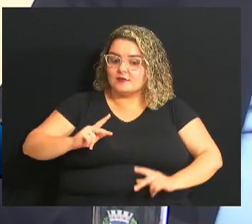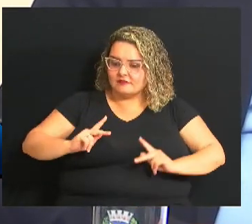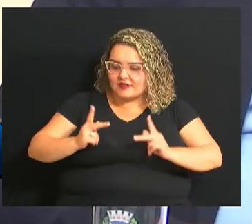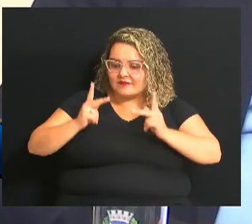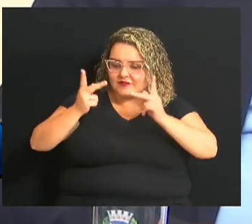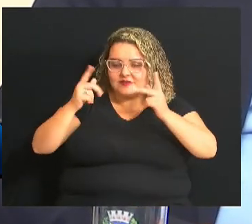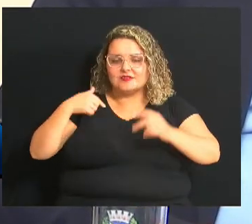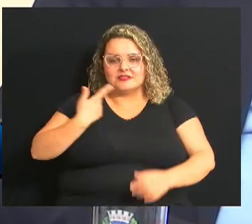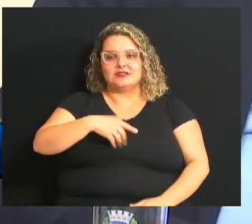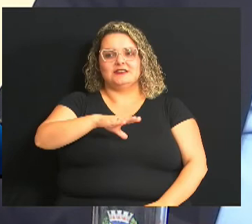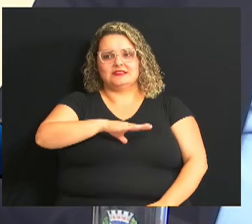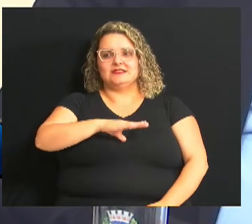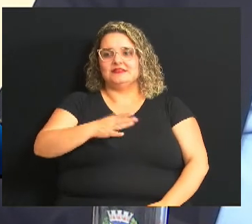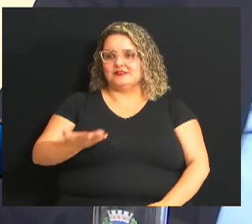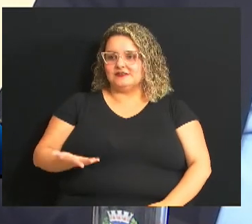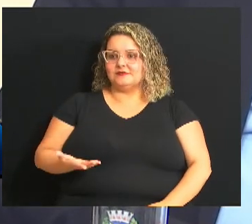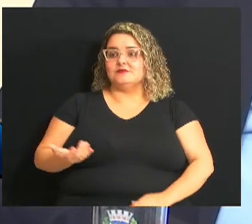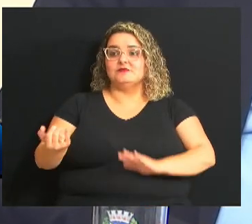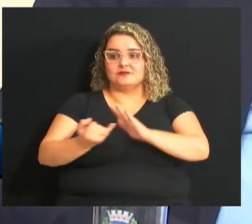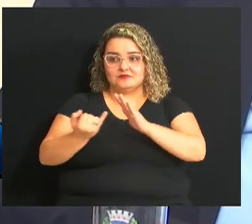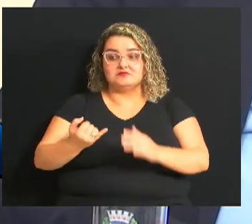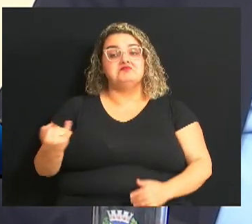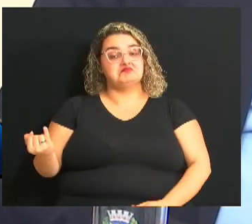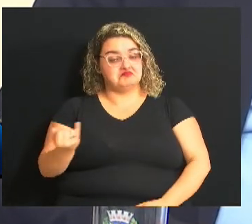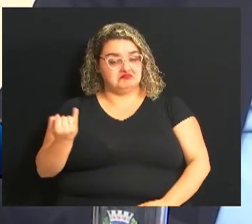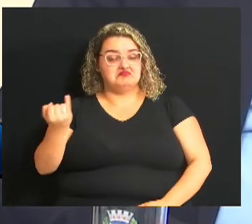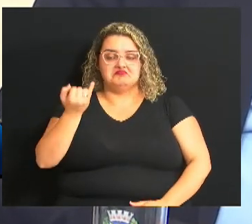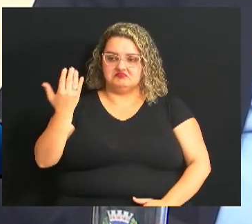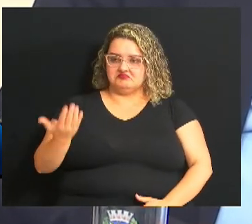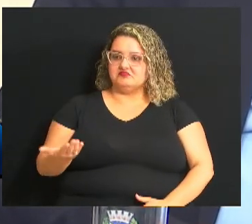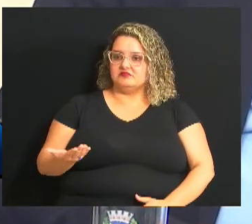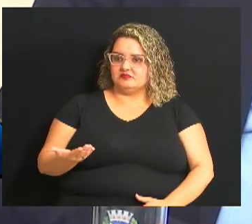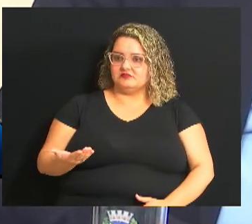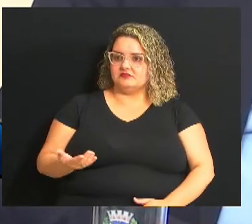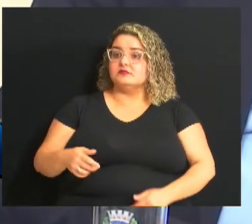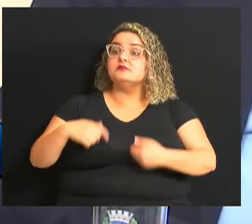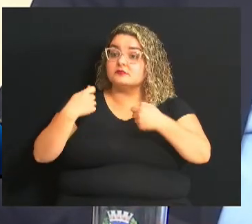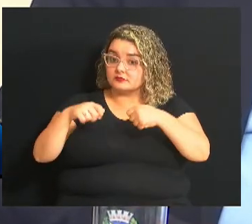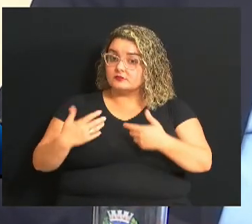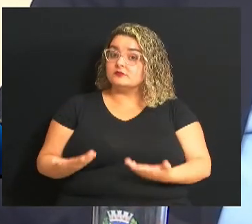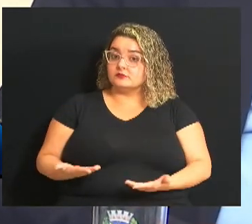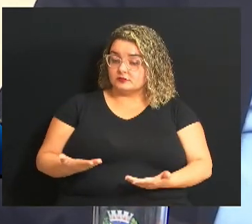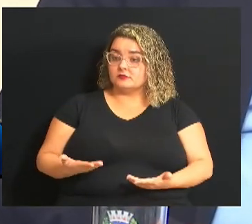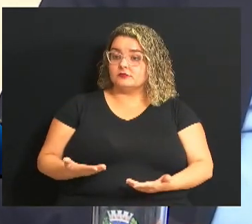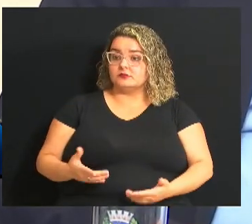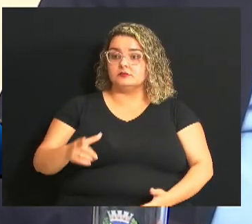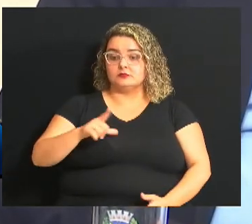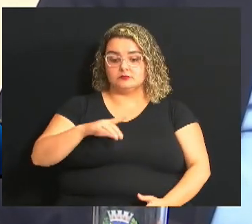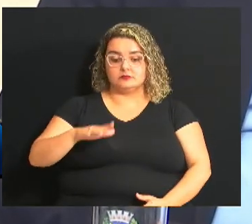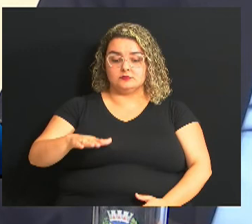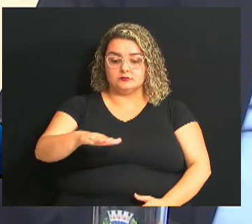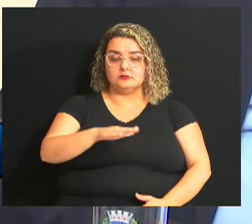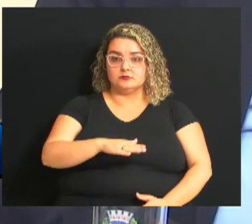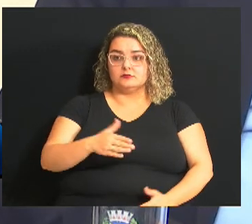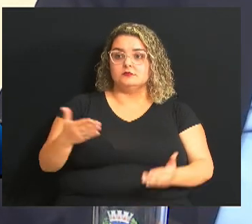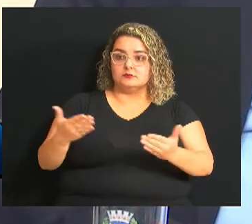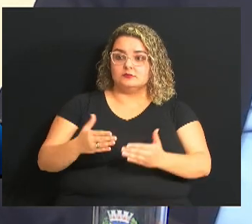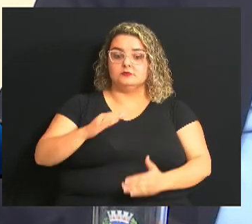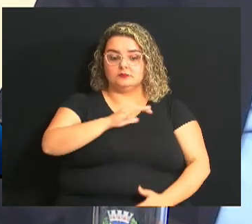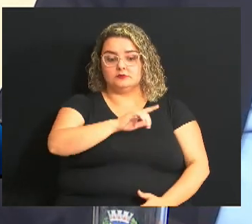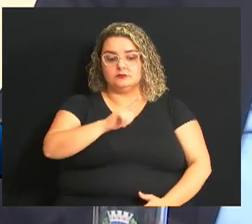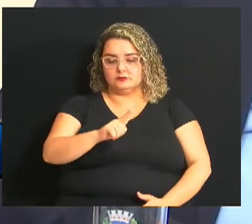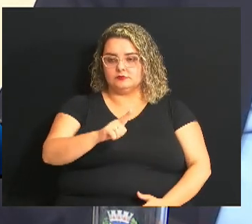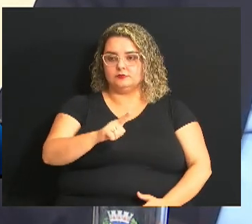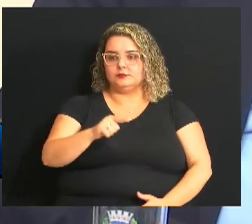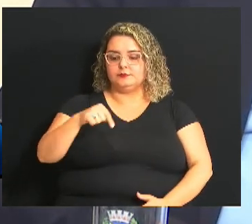cidade, né, uma instituição muito importante, muito necessária, que nós temos na região hoje do Campo Grande, aqui